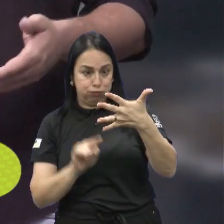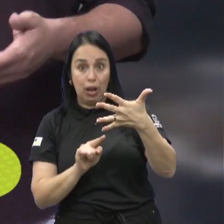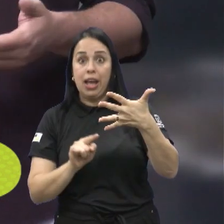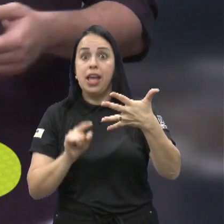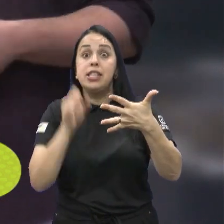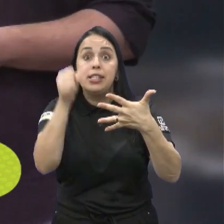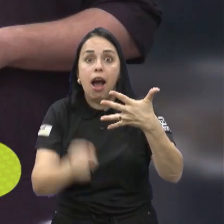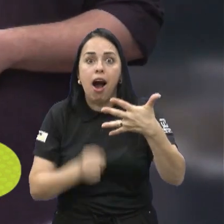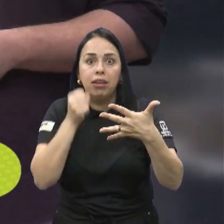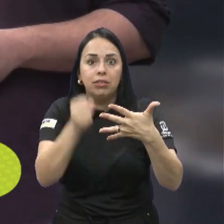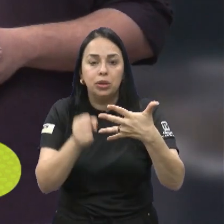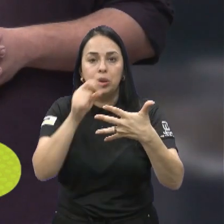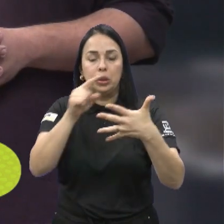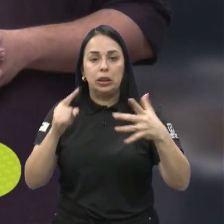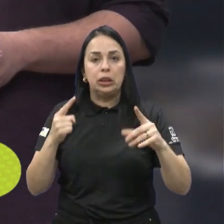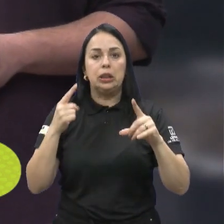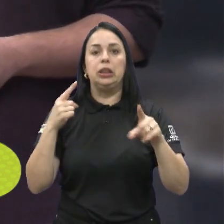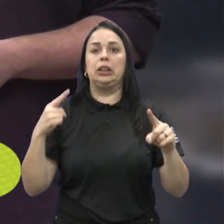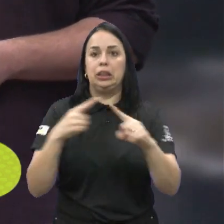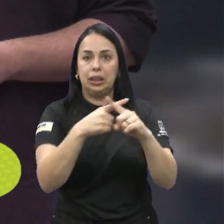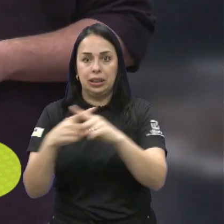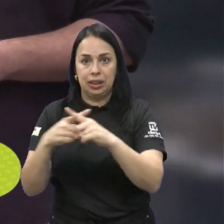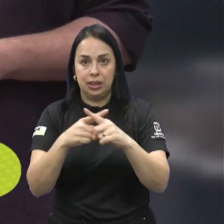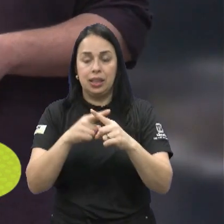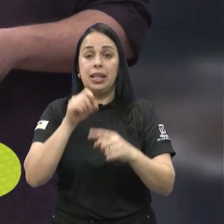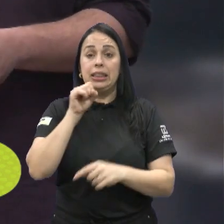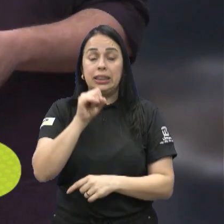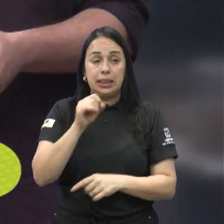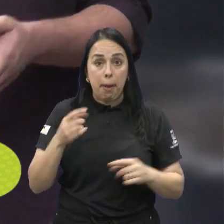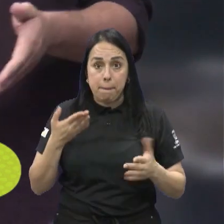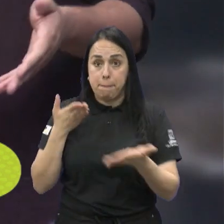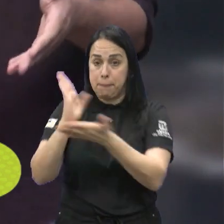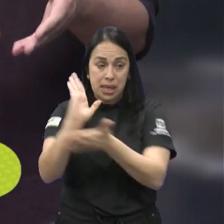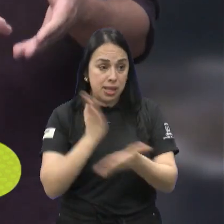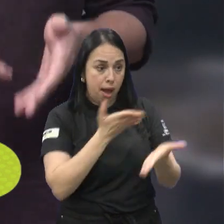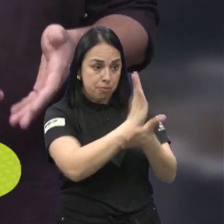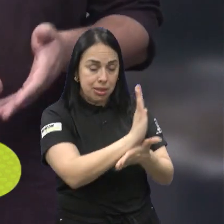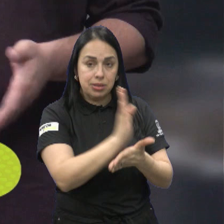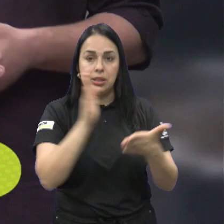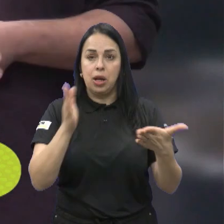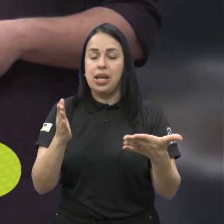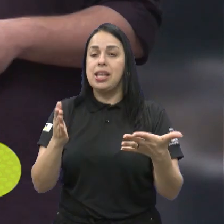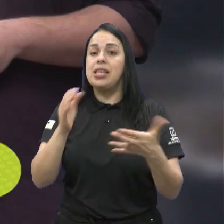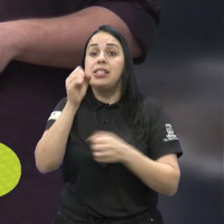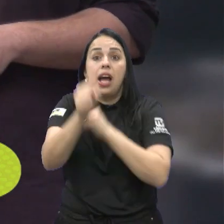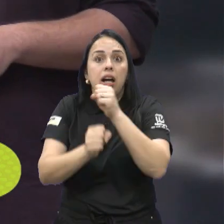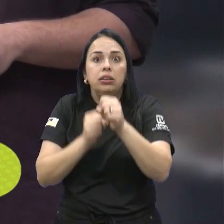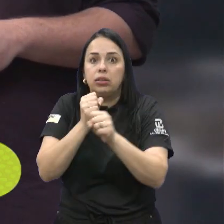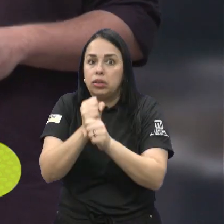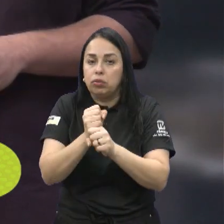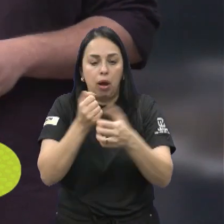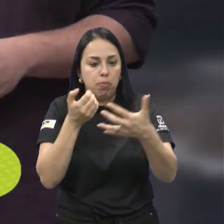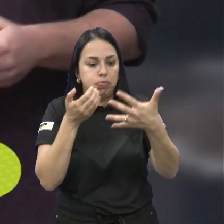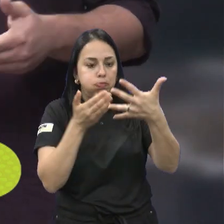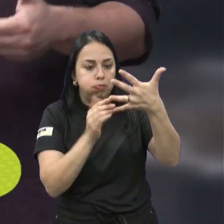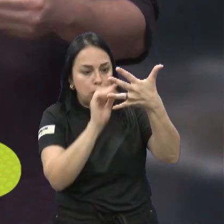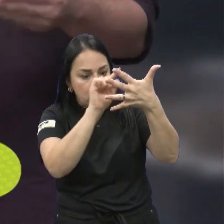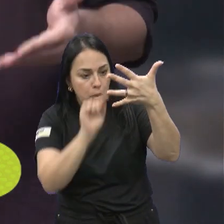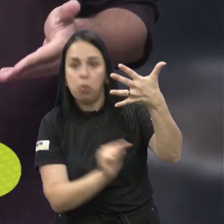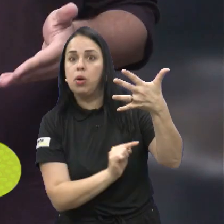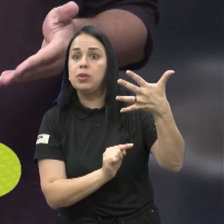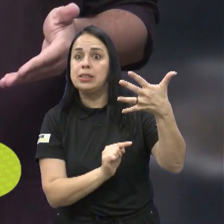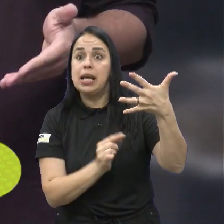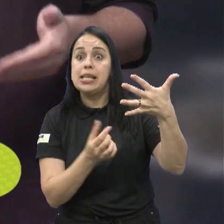E se porventura as equipes se cruzarem no mata-mata desta Copa Paulista, este será o ano com o maior número de clássicos do Vale na história.